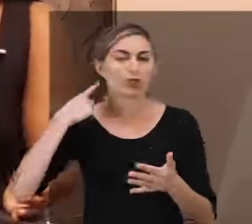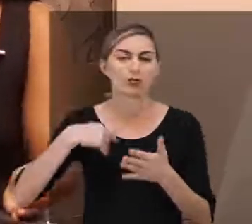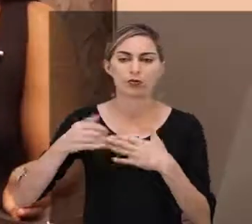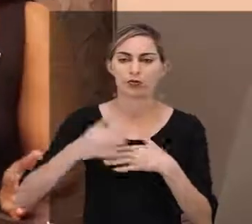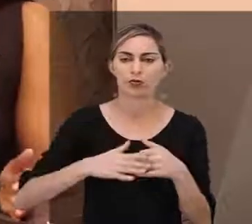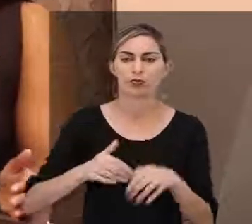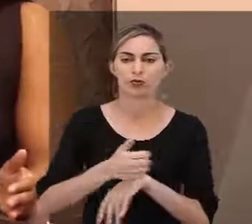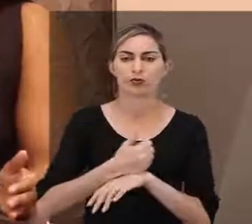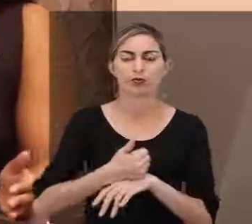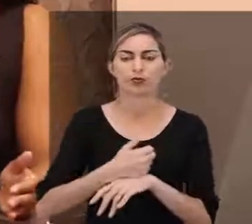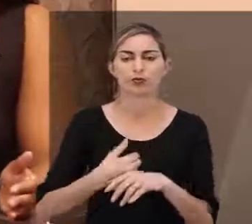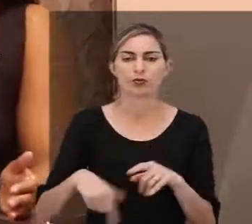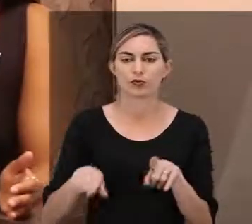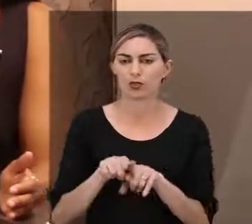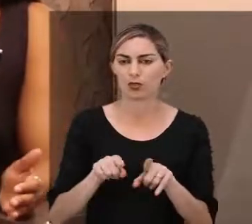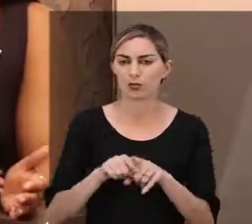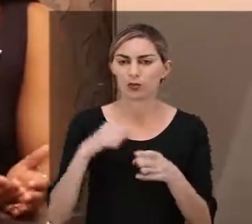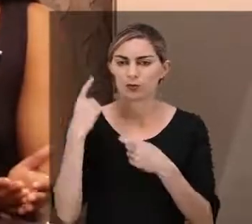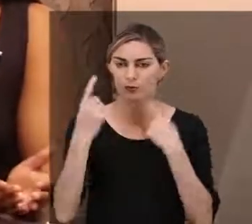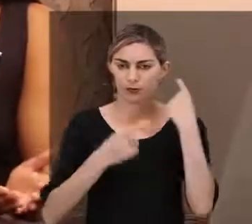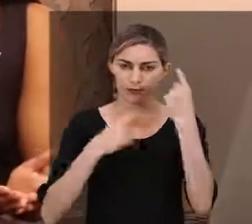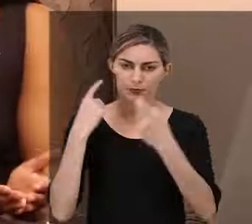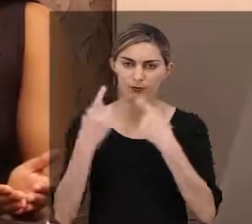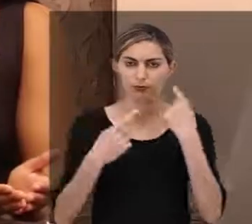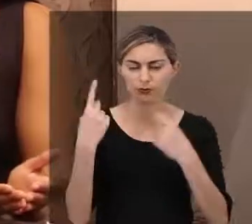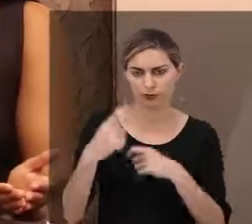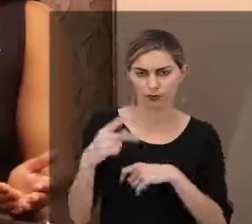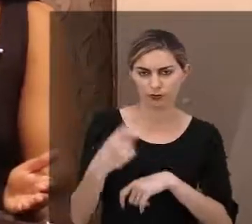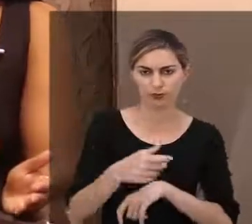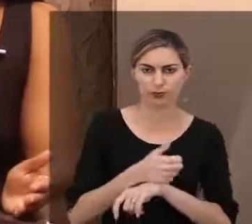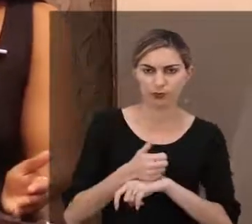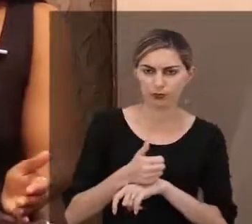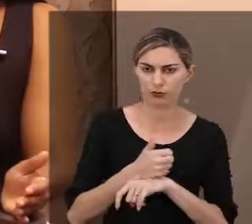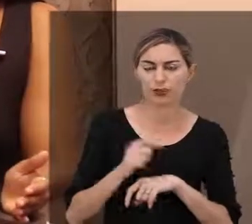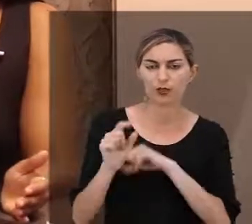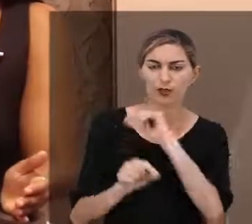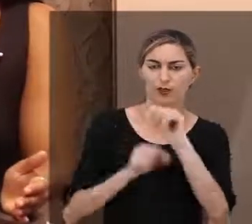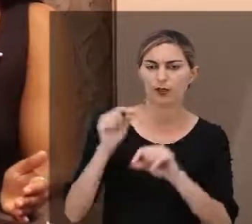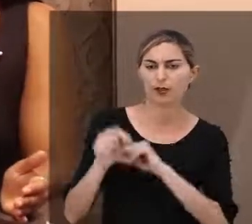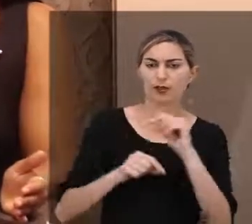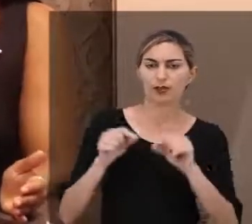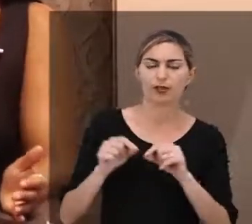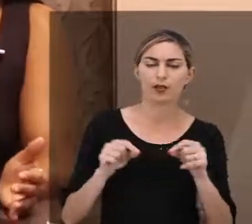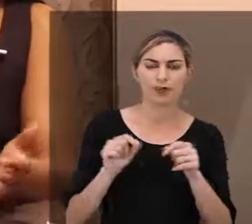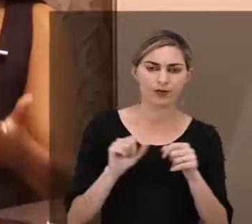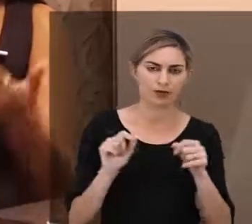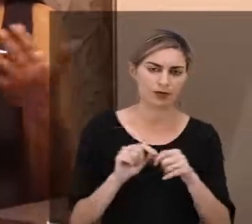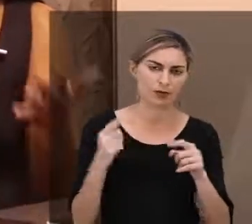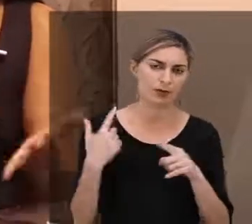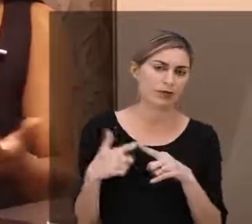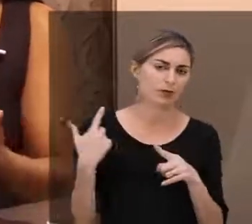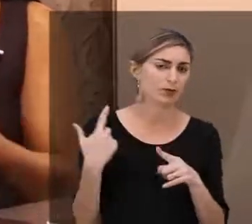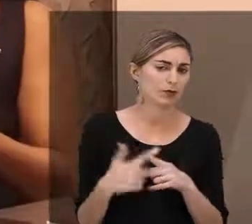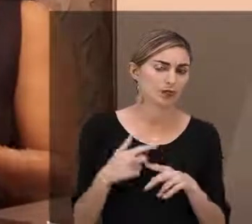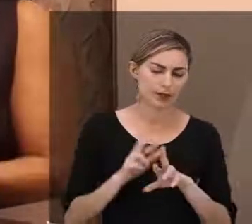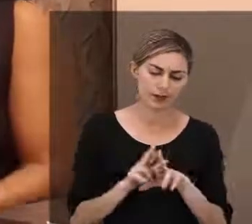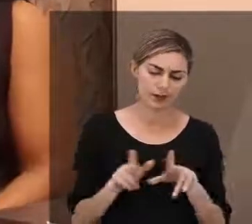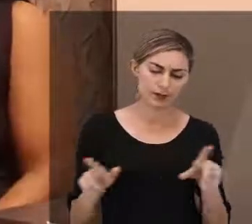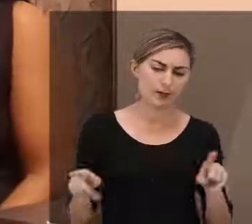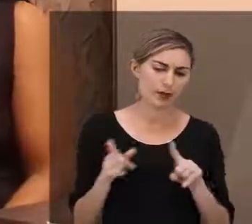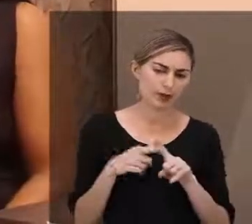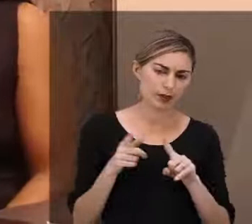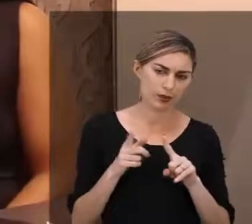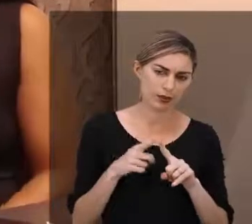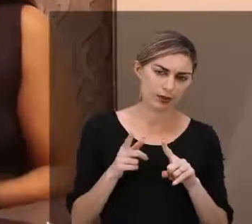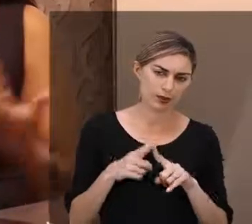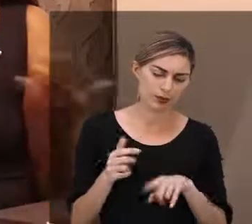E aí a gente também tem que estar preocupado com esses profissionais, com quem vai executar, porque vai ter diversos tipos de